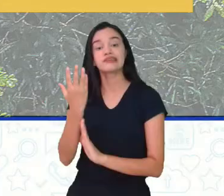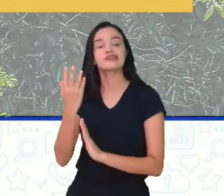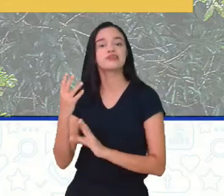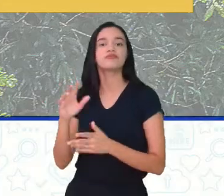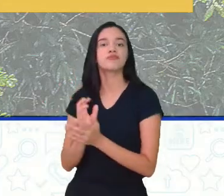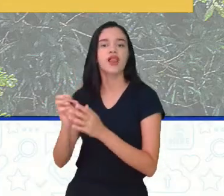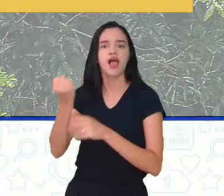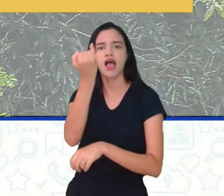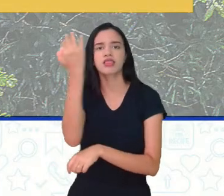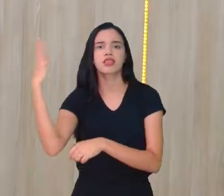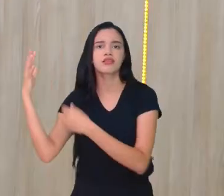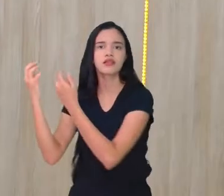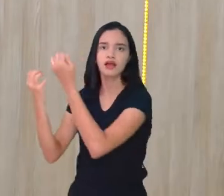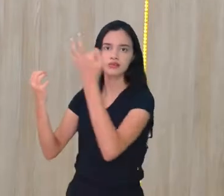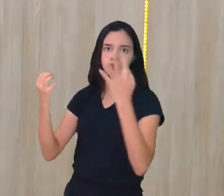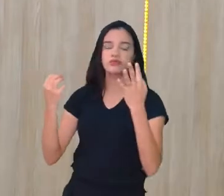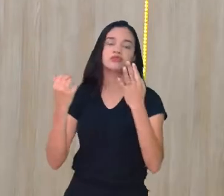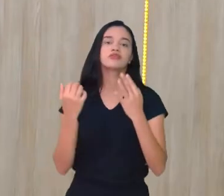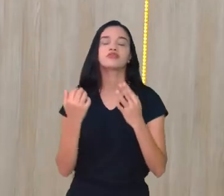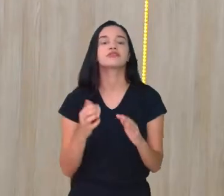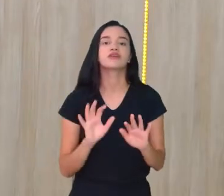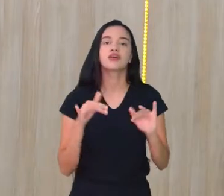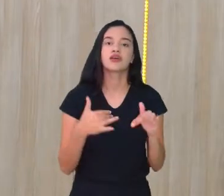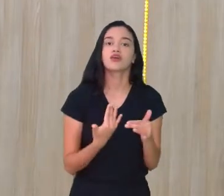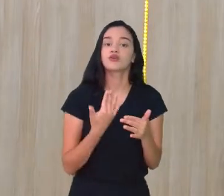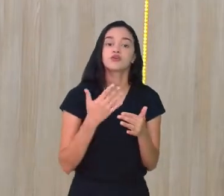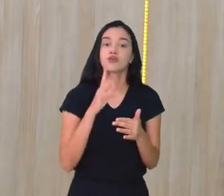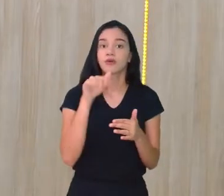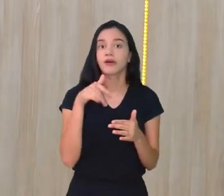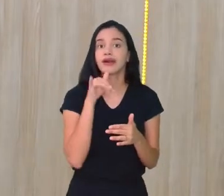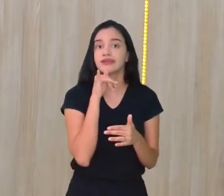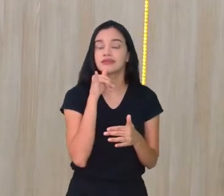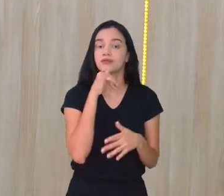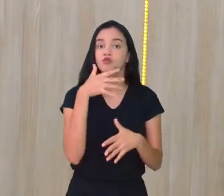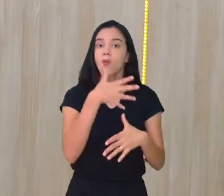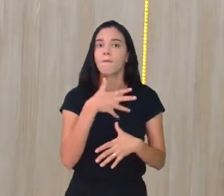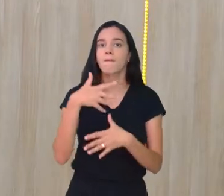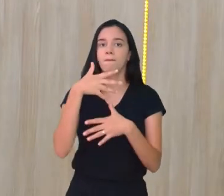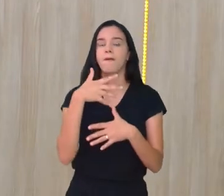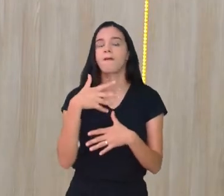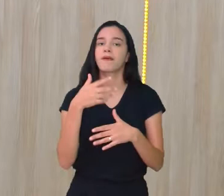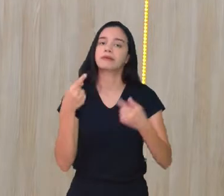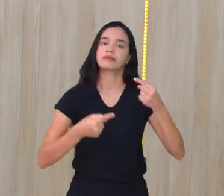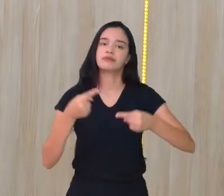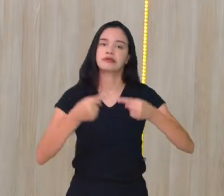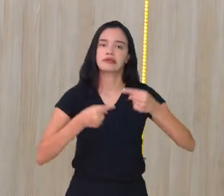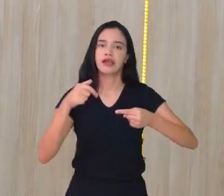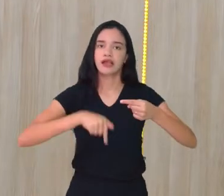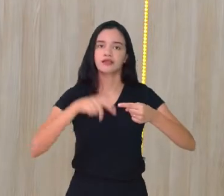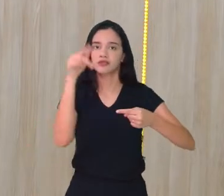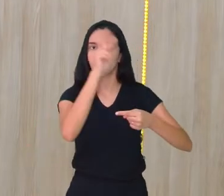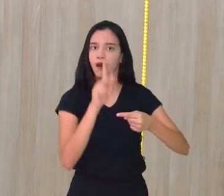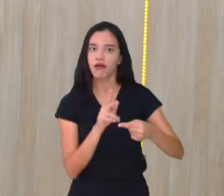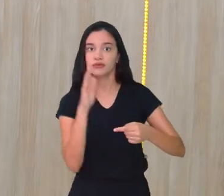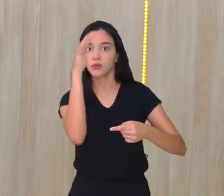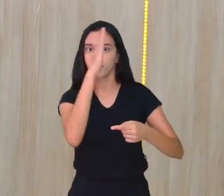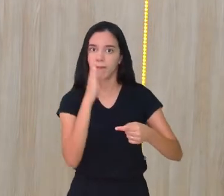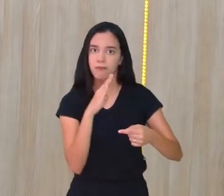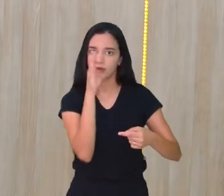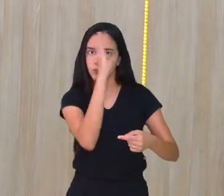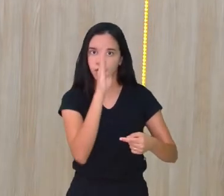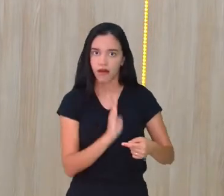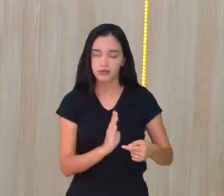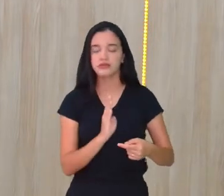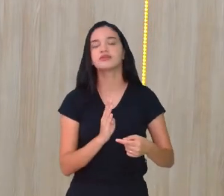quando a gente pega o mapa político do Brasil, a gente vai ter o que ele estabelecido